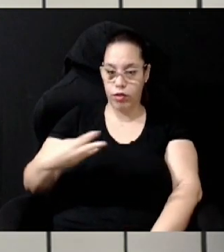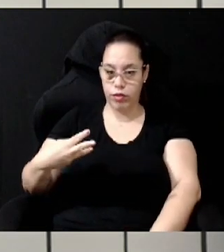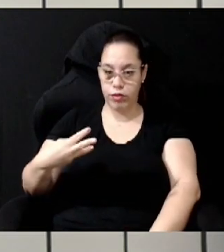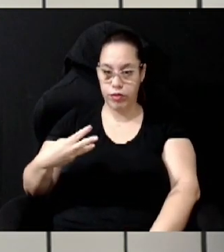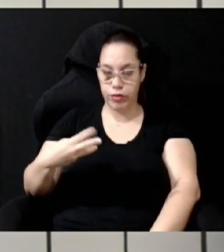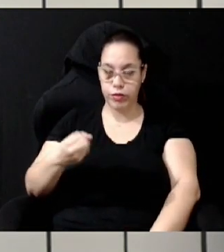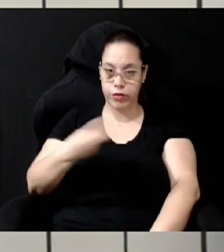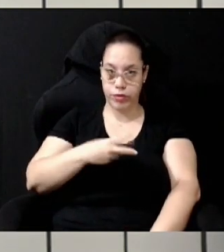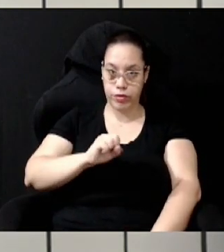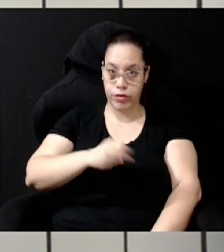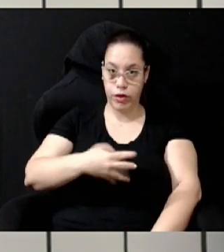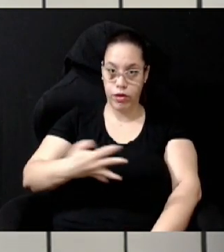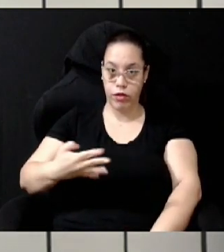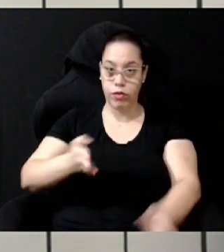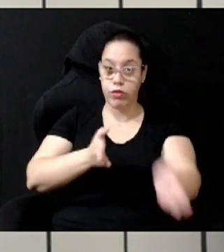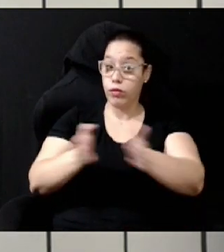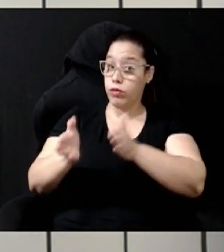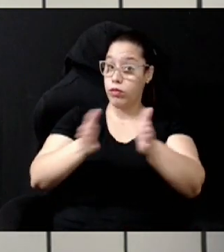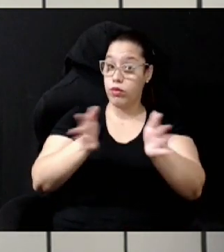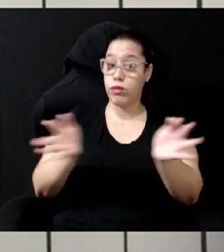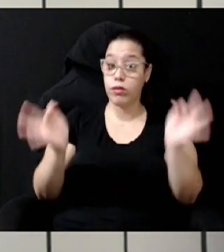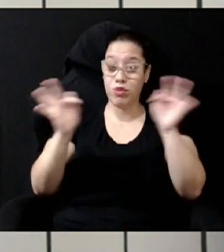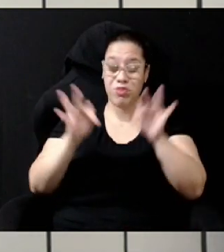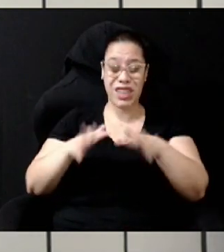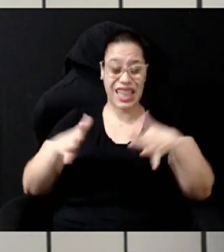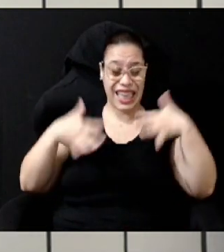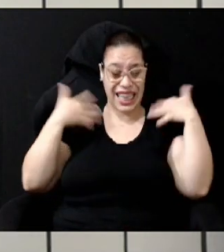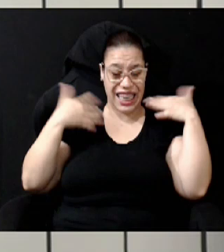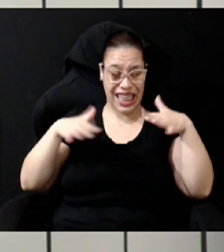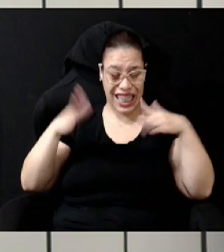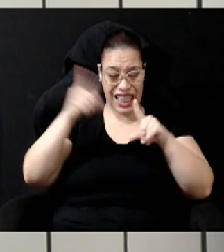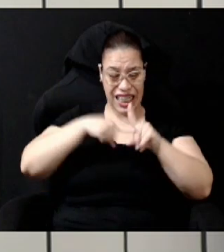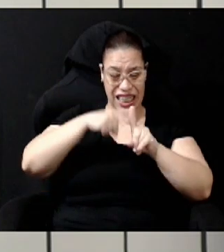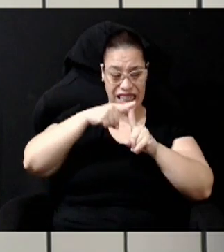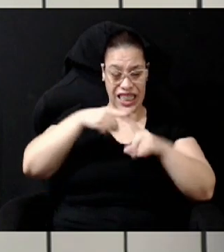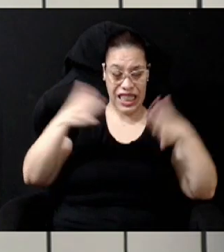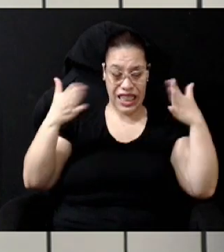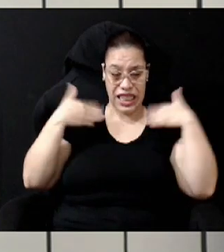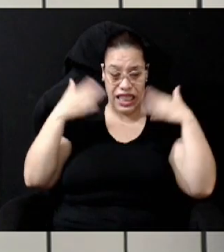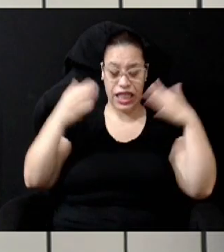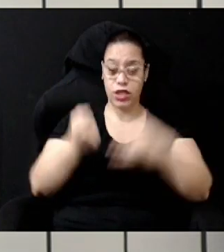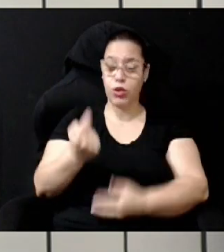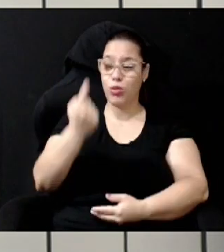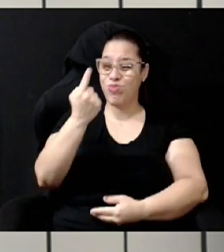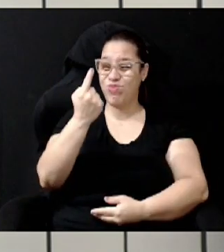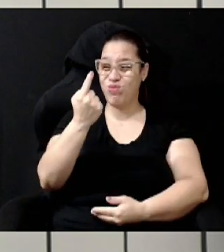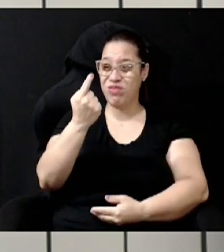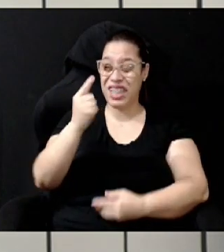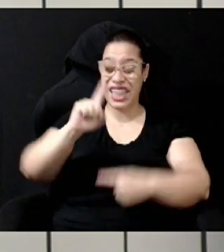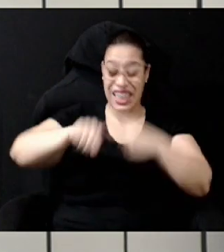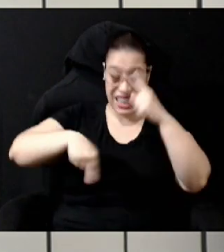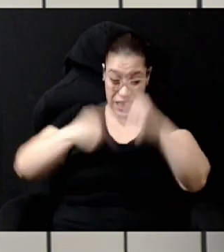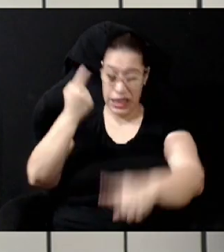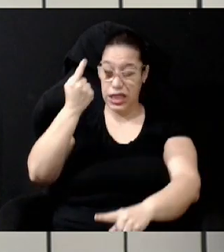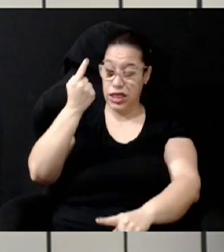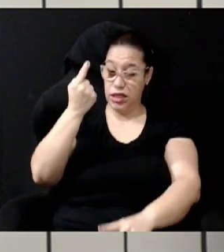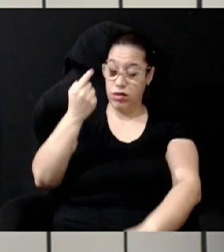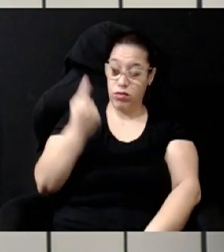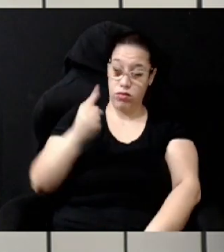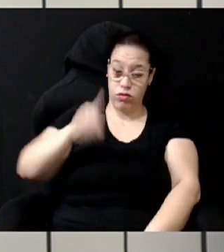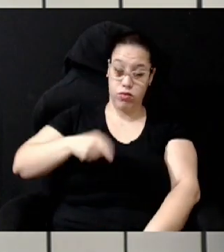está caminhando para ser o ano mais quente da história, o primeiro a superar o limite de 1,5